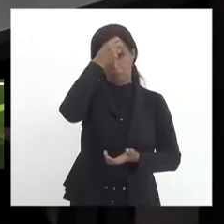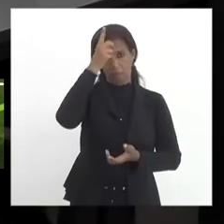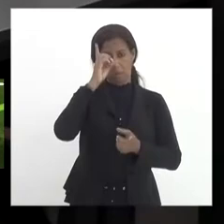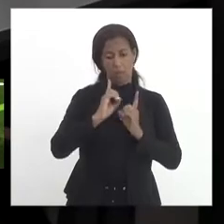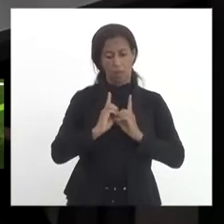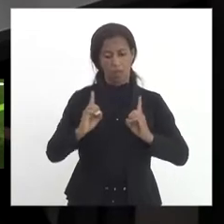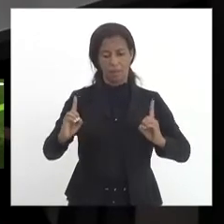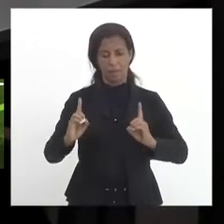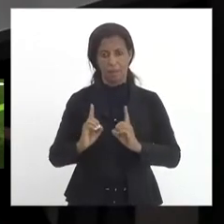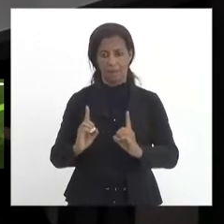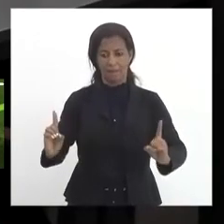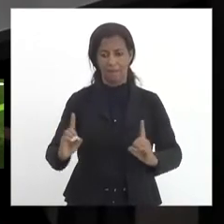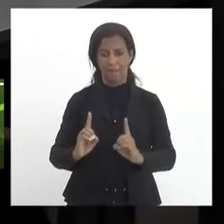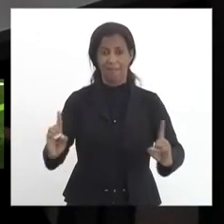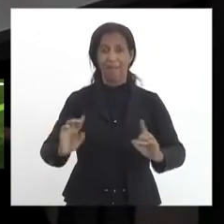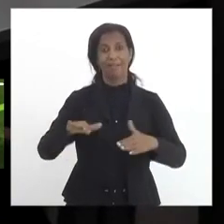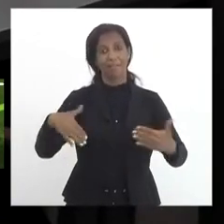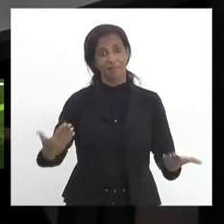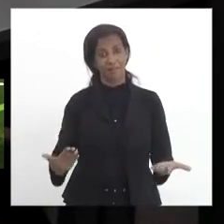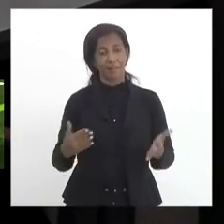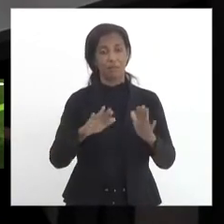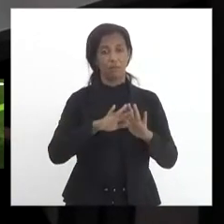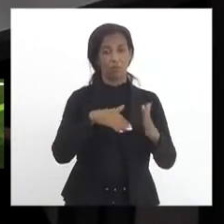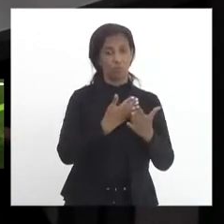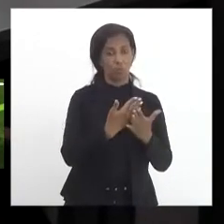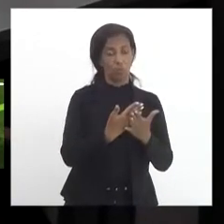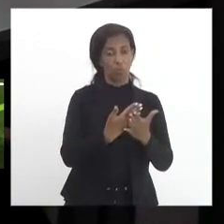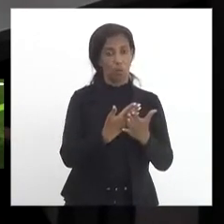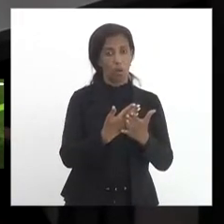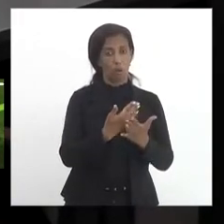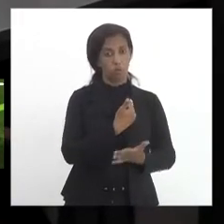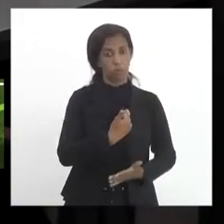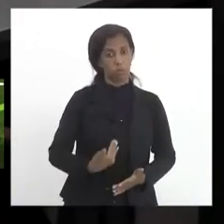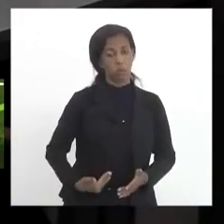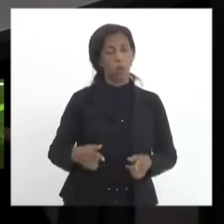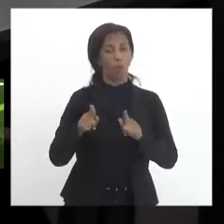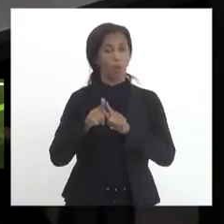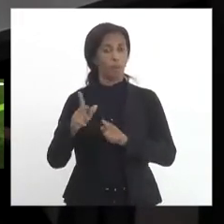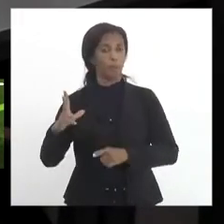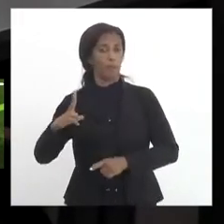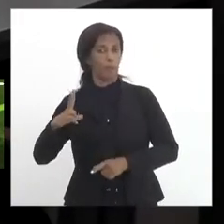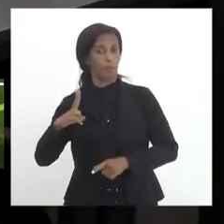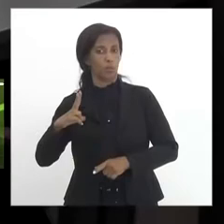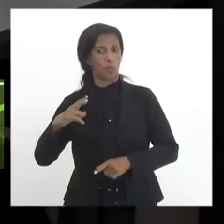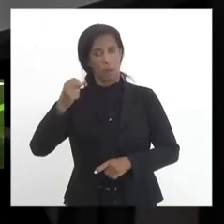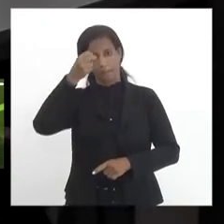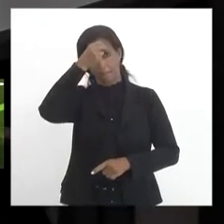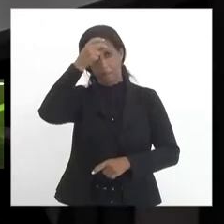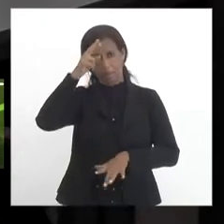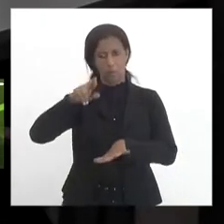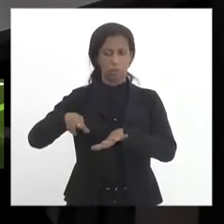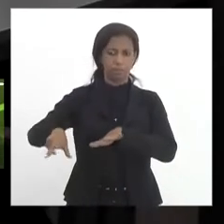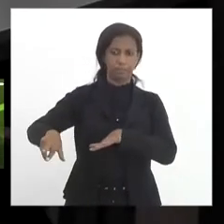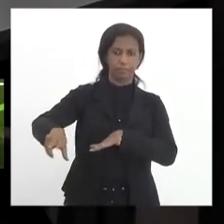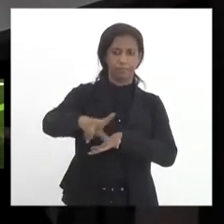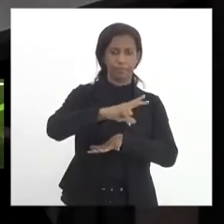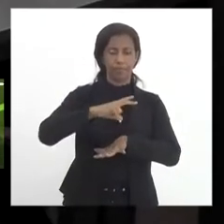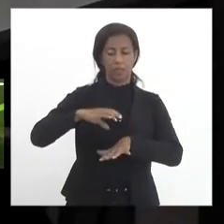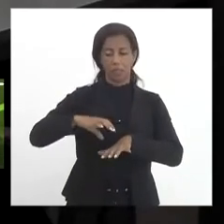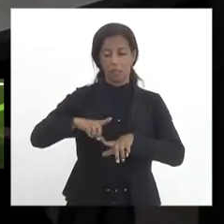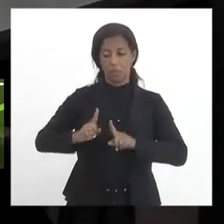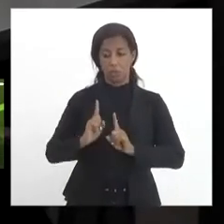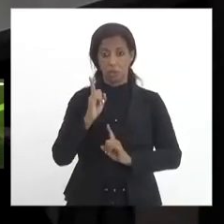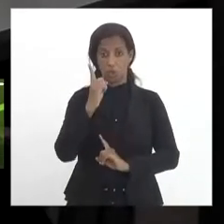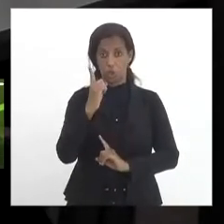foi convencionado tanto nas escolas públicas e algumas particulares de municípios distintos, de que o distanciamento mínimo